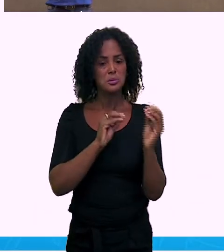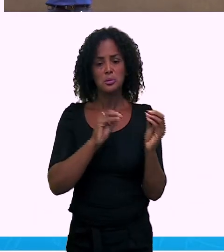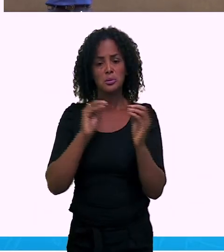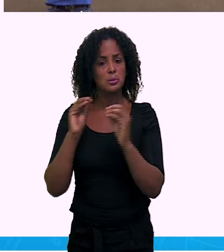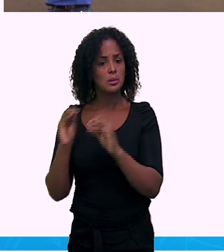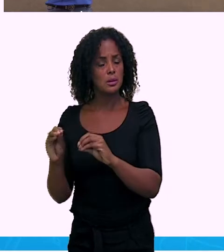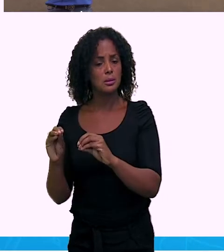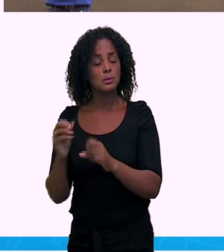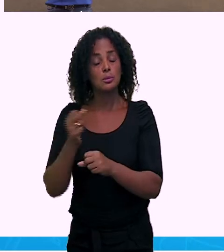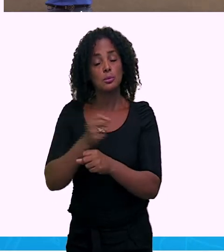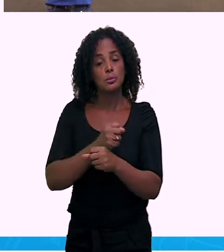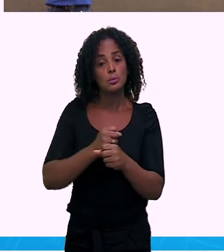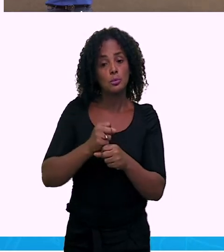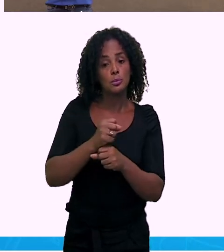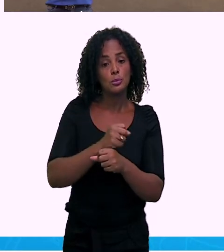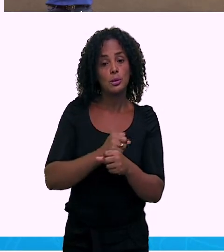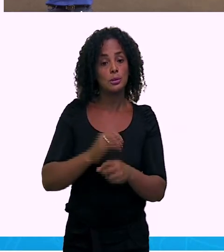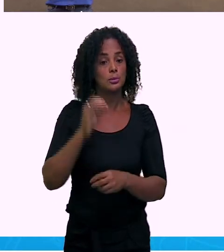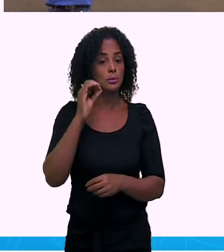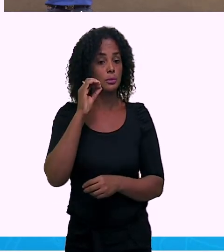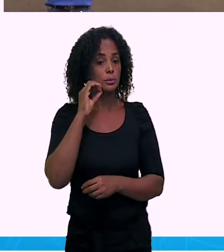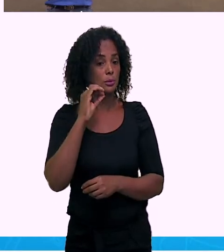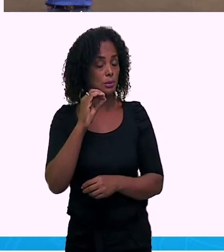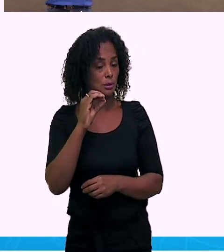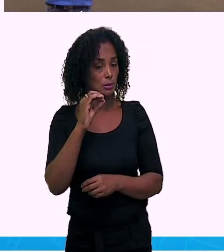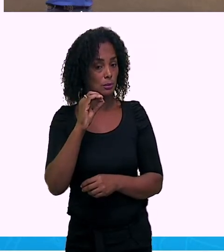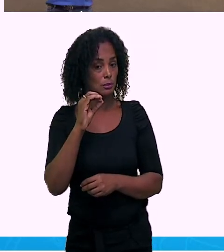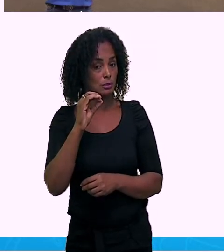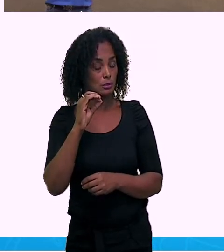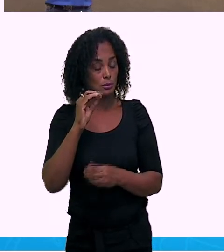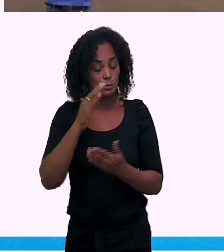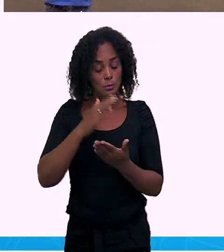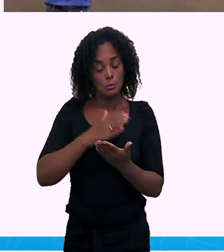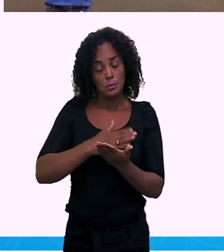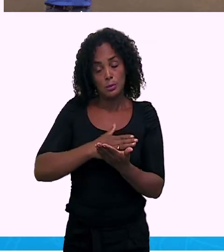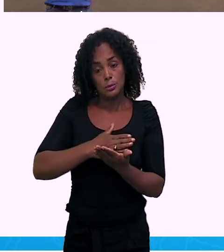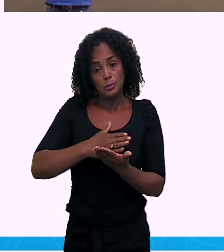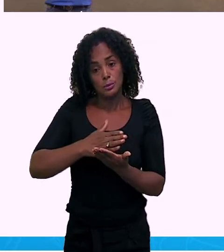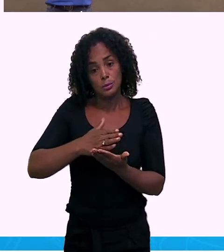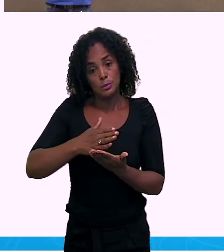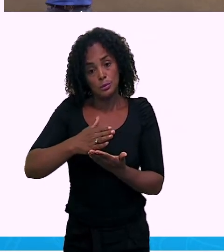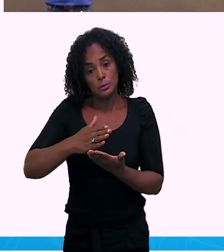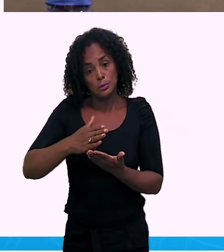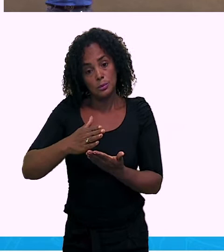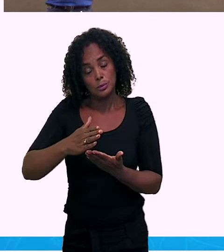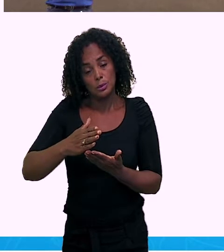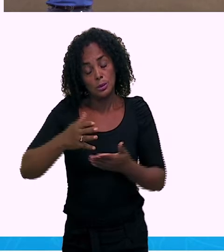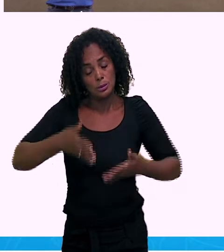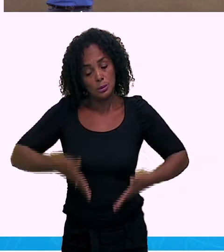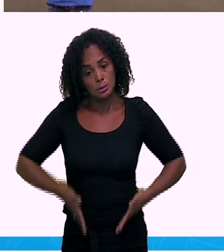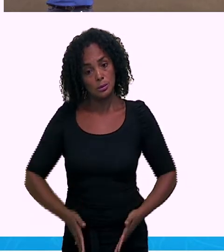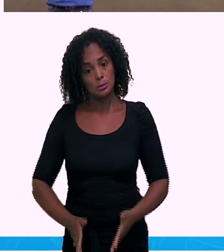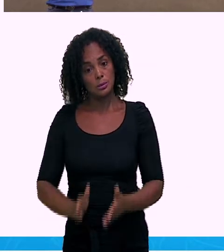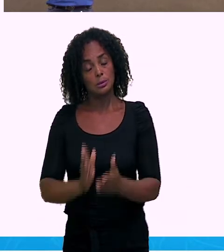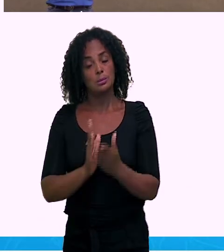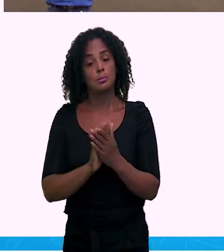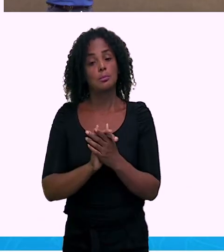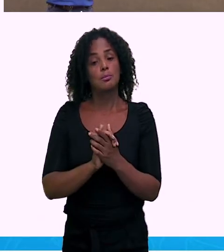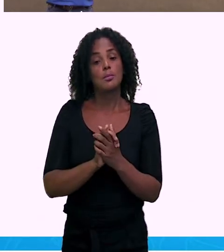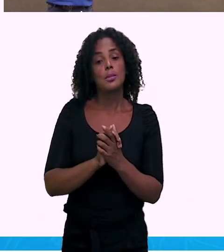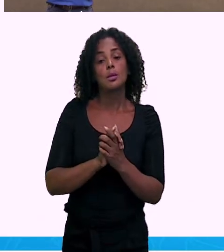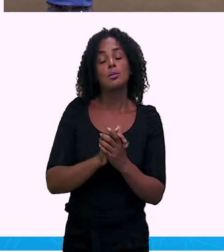como o ano 0. A partir daquele nascimento, daquela